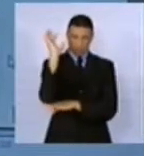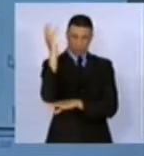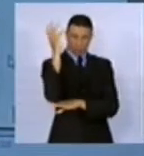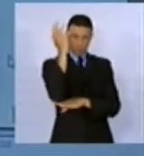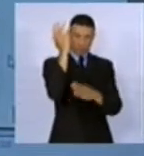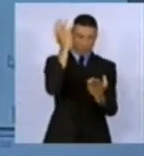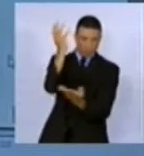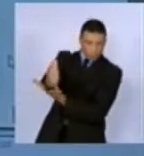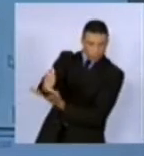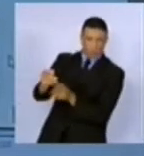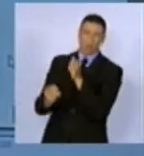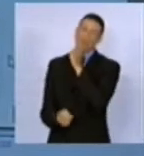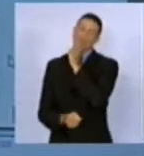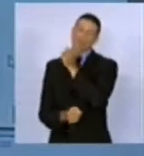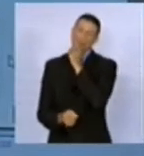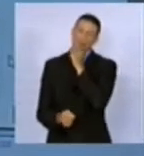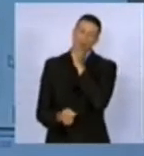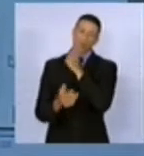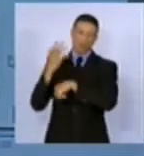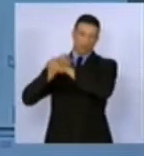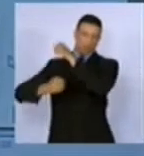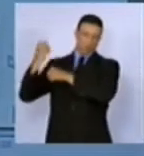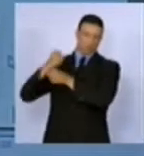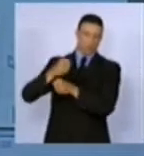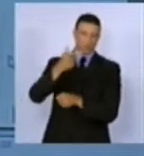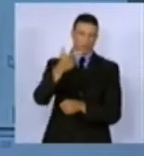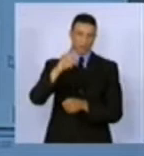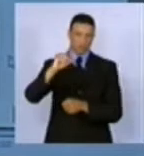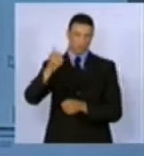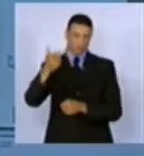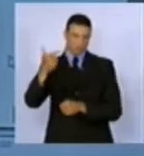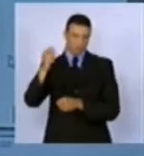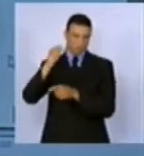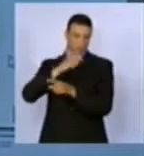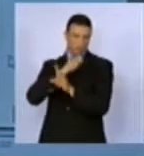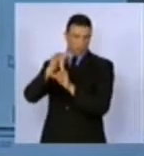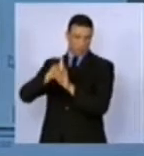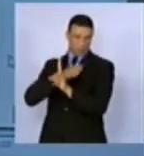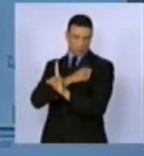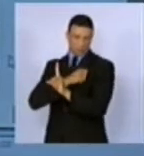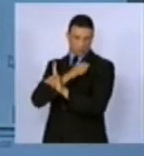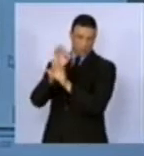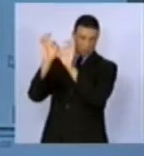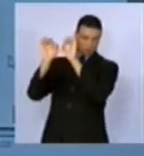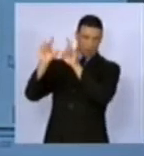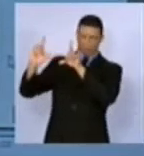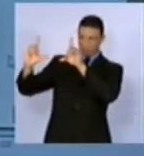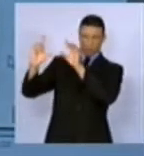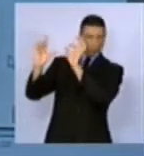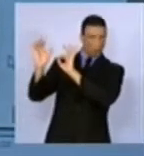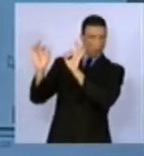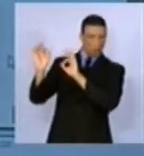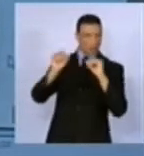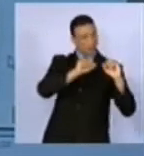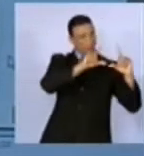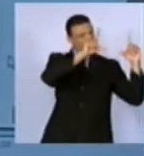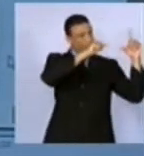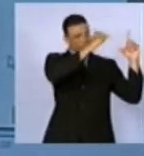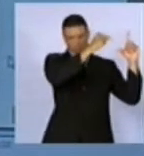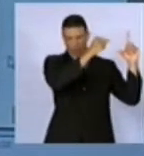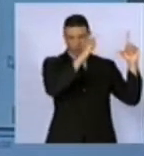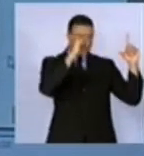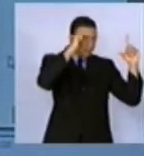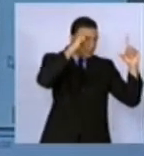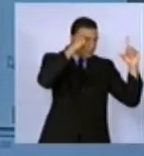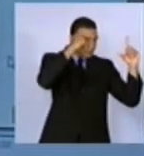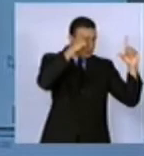até a data de doze de agosto de 2012 em e tonalidades escuras as áreas que foram colhidas com queima em tonalidade